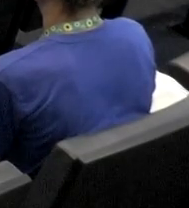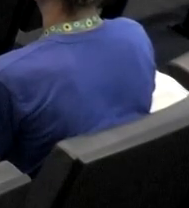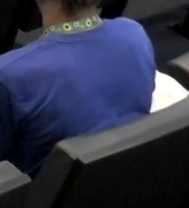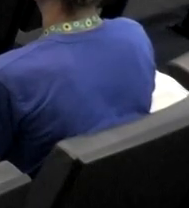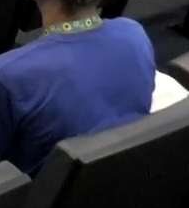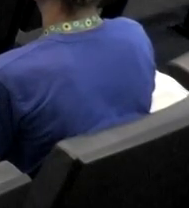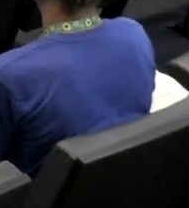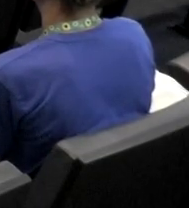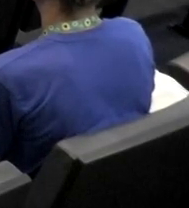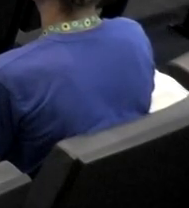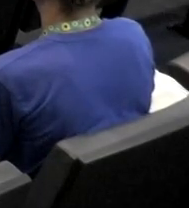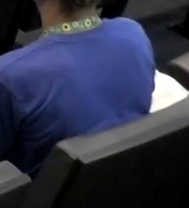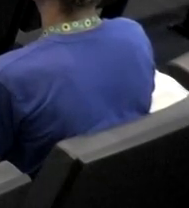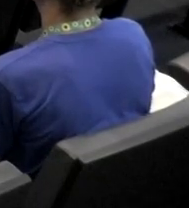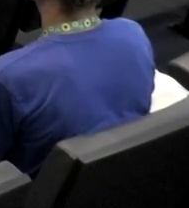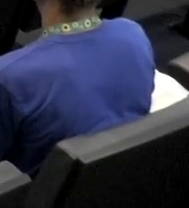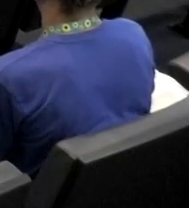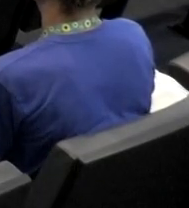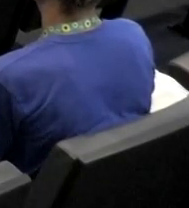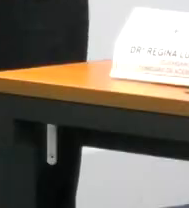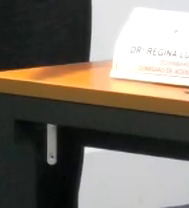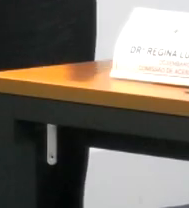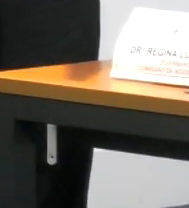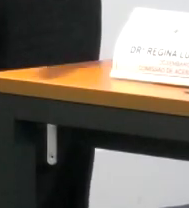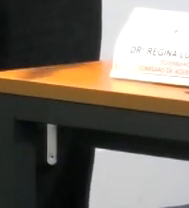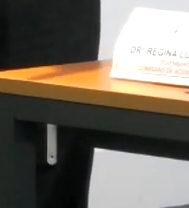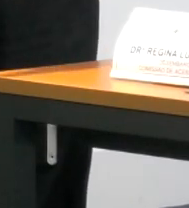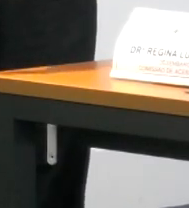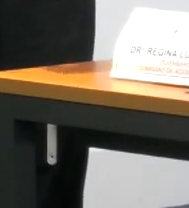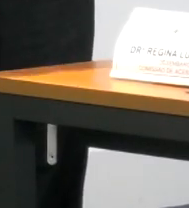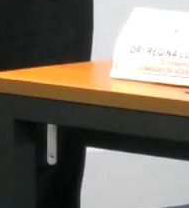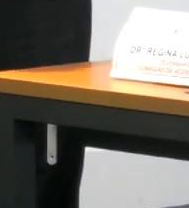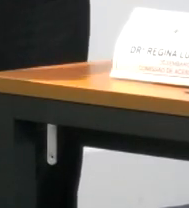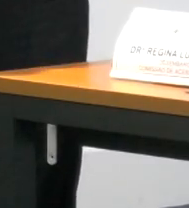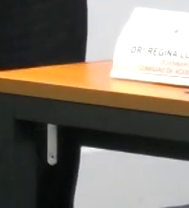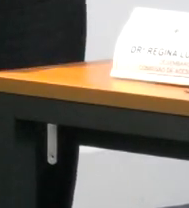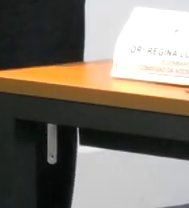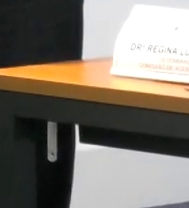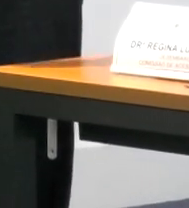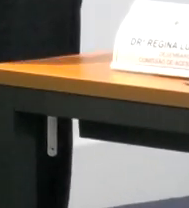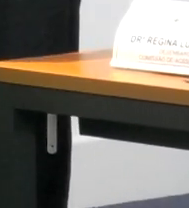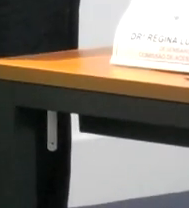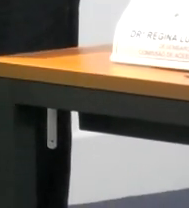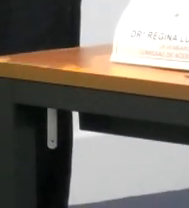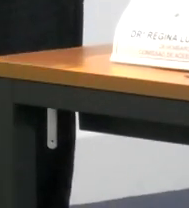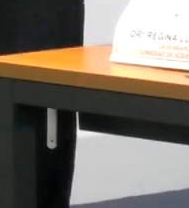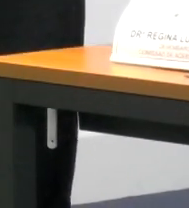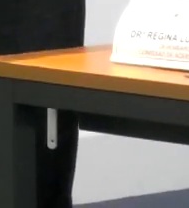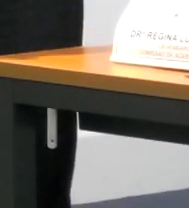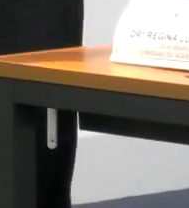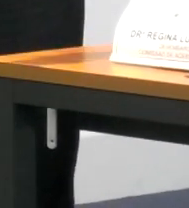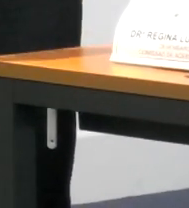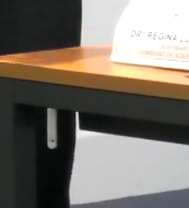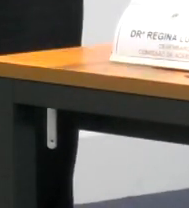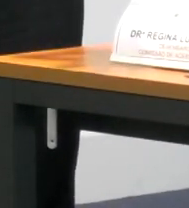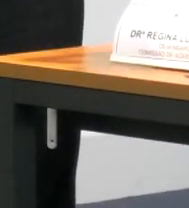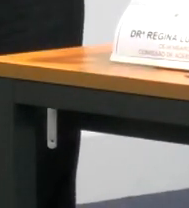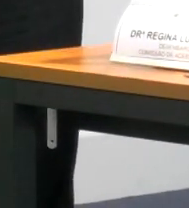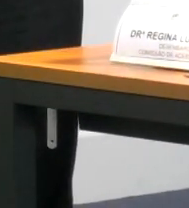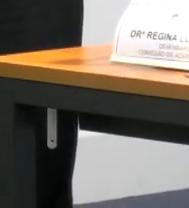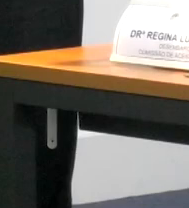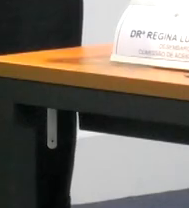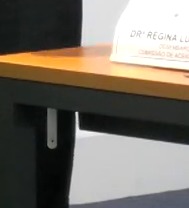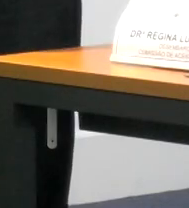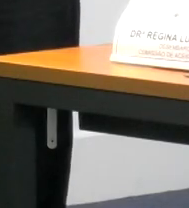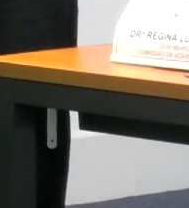no portal do Emec Deputado certificados falsificados Eu já peguei isso então são dois pontos certificado adequado